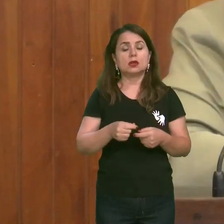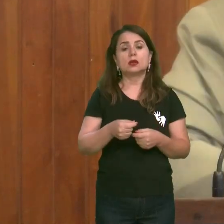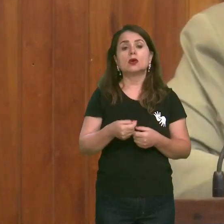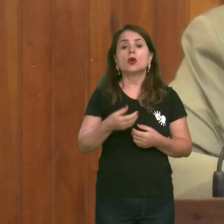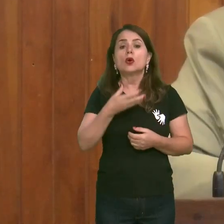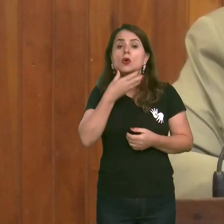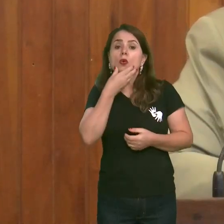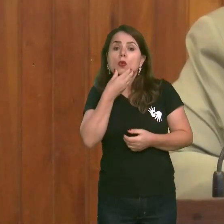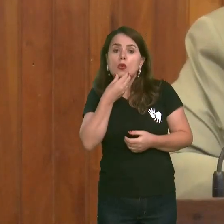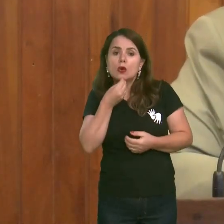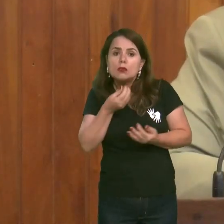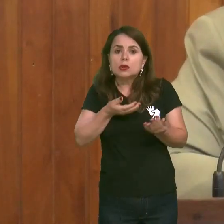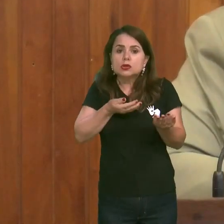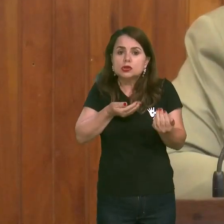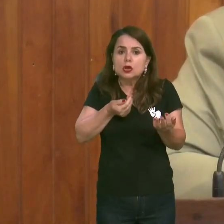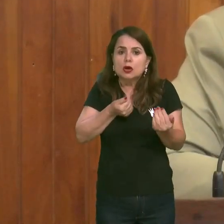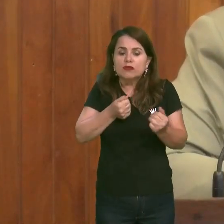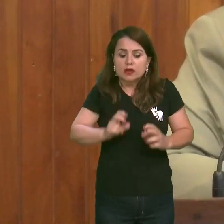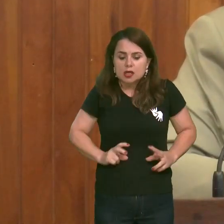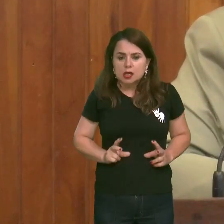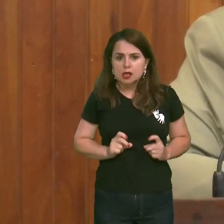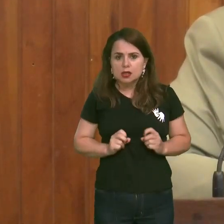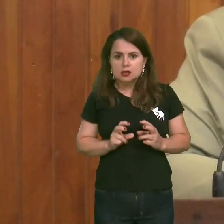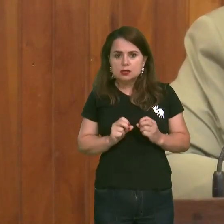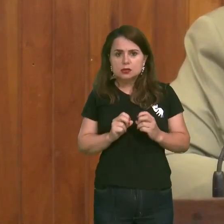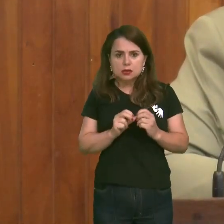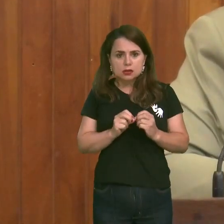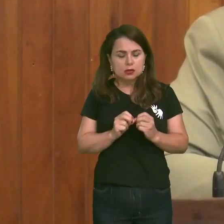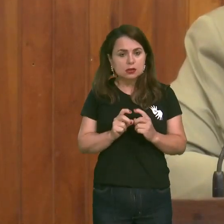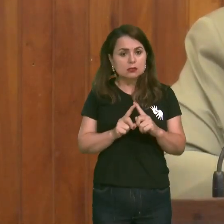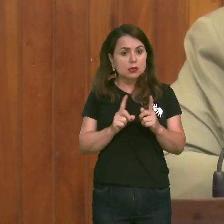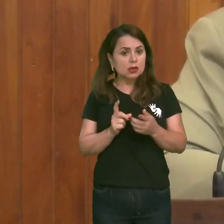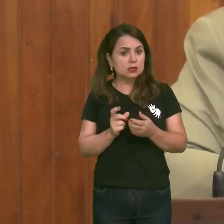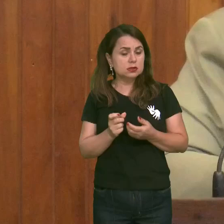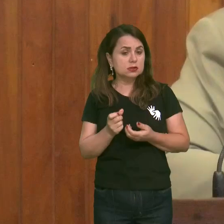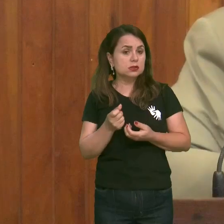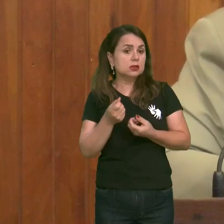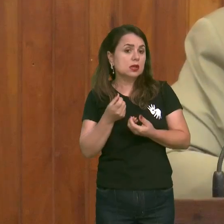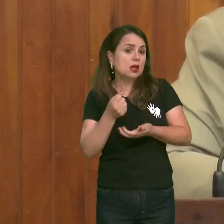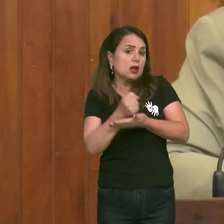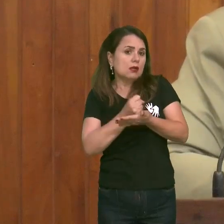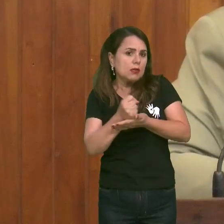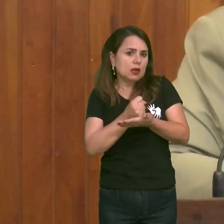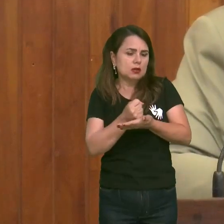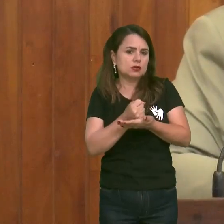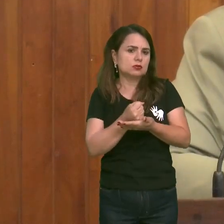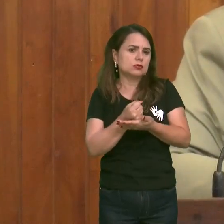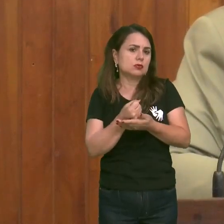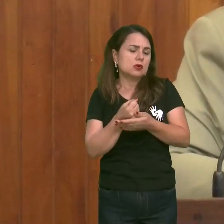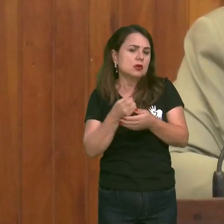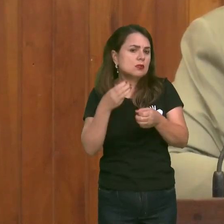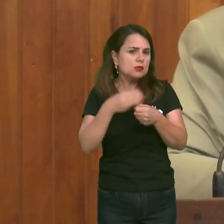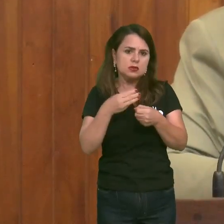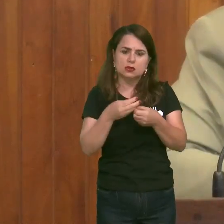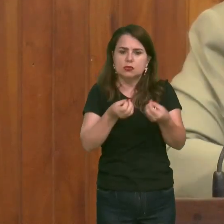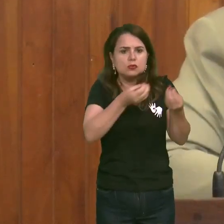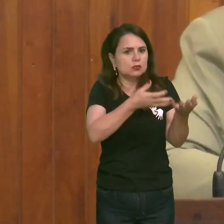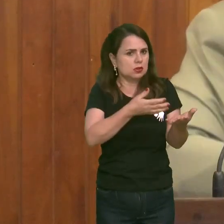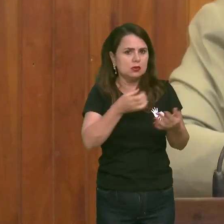não tinha 18.000 para comprar o medicamento de câncer mas vão gastar 600 mil